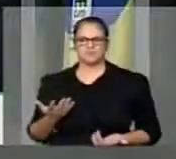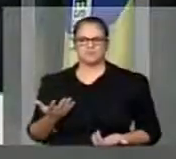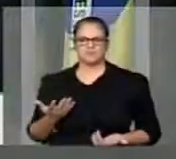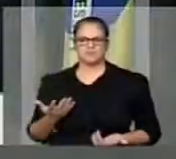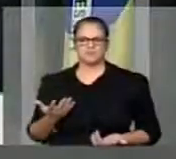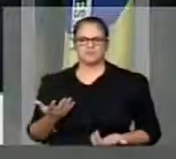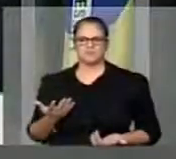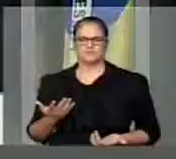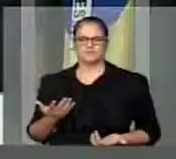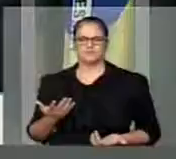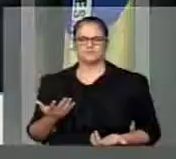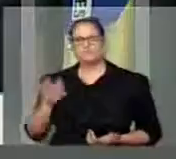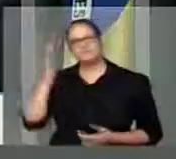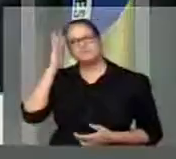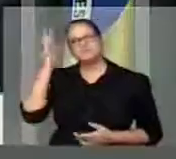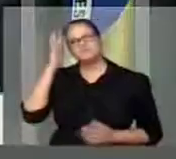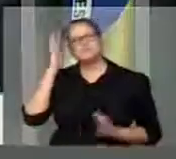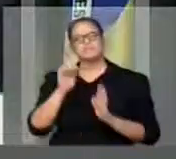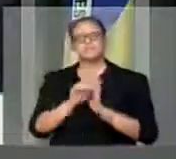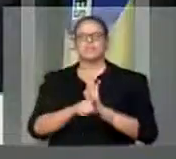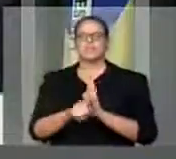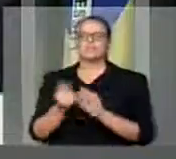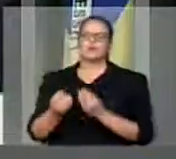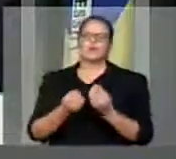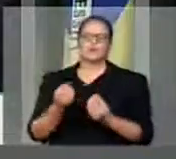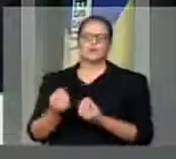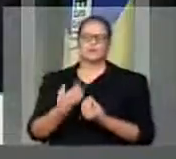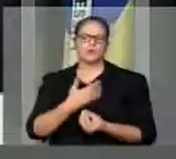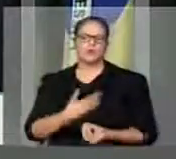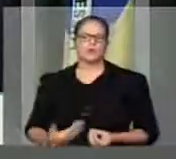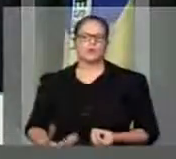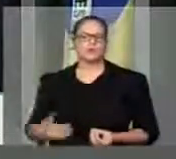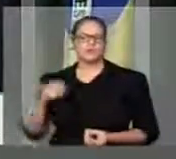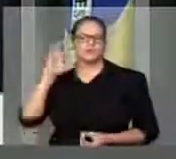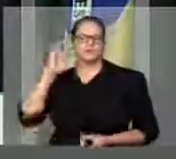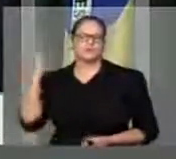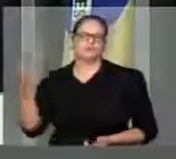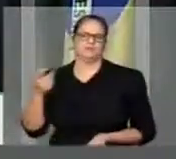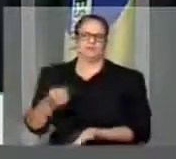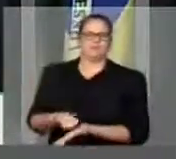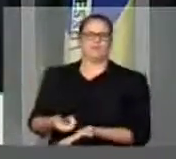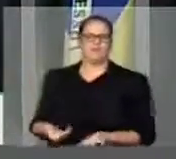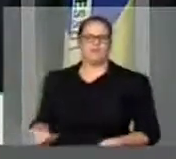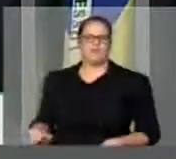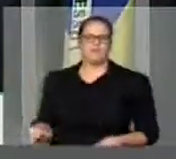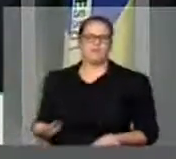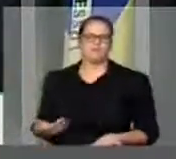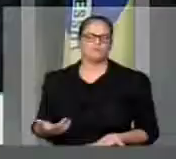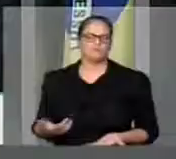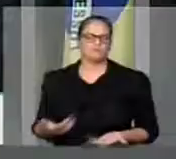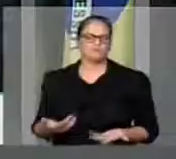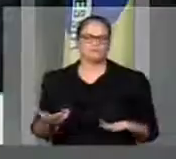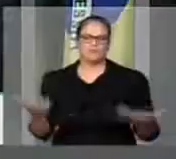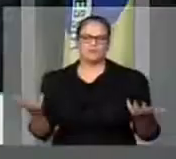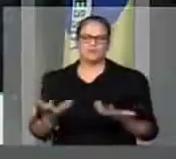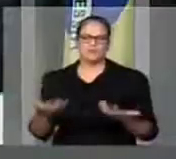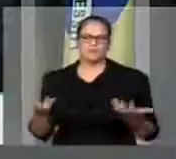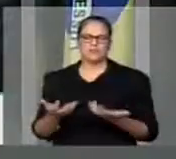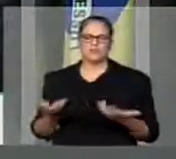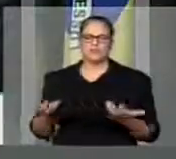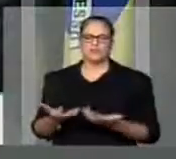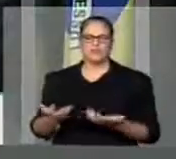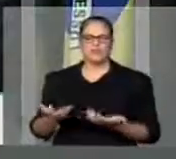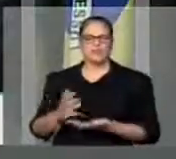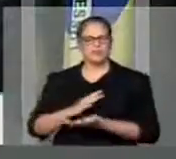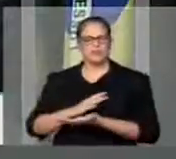agrava. As articulações do governo, parte do governo, para tentar introduzir essa